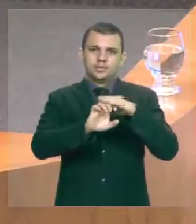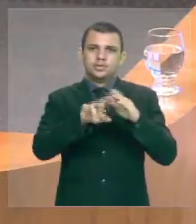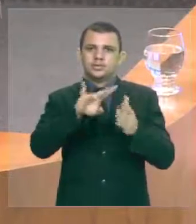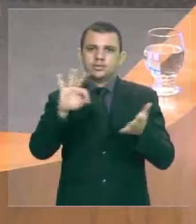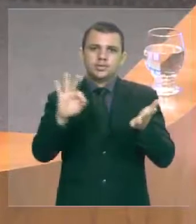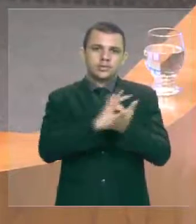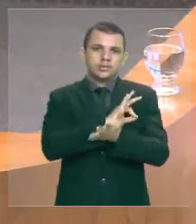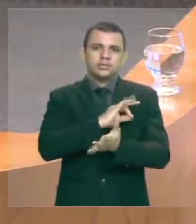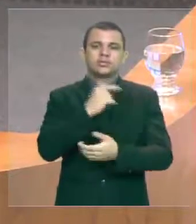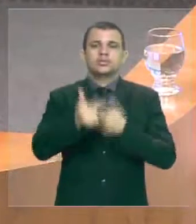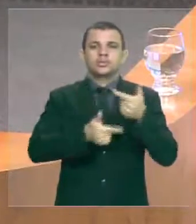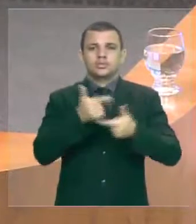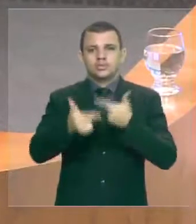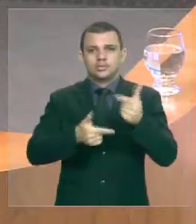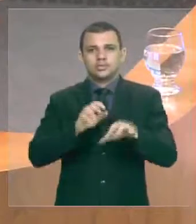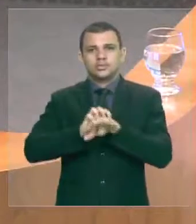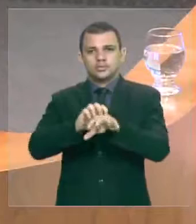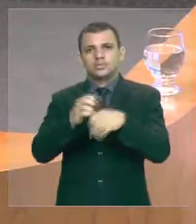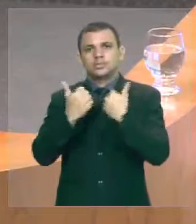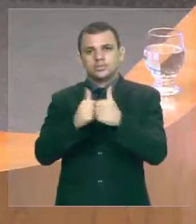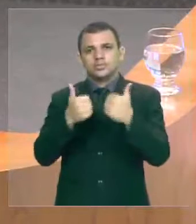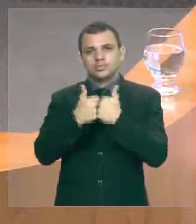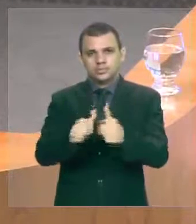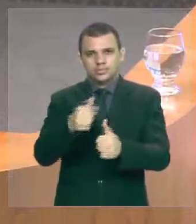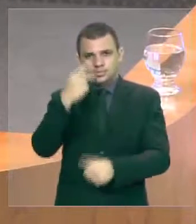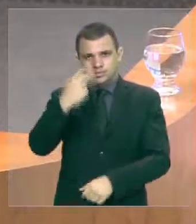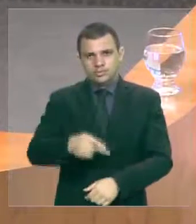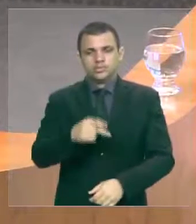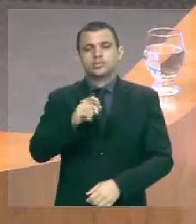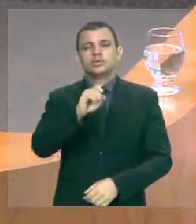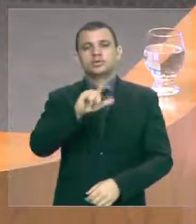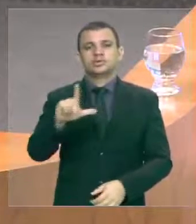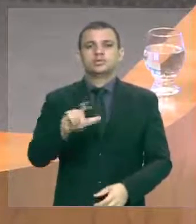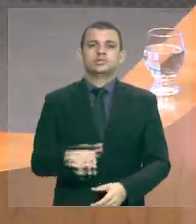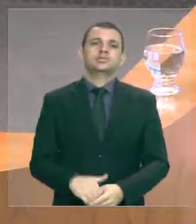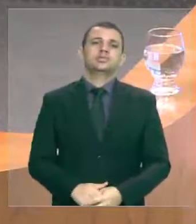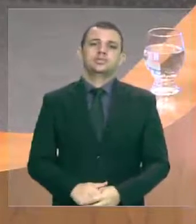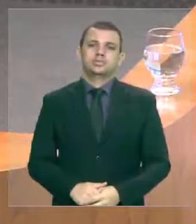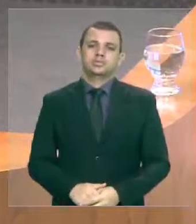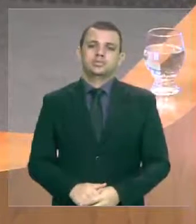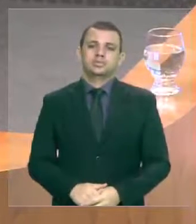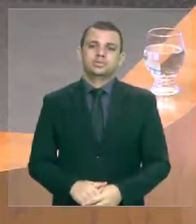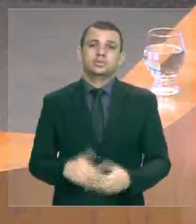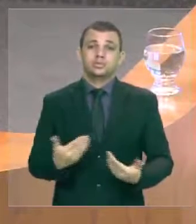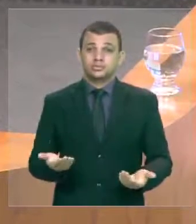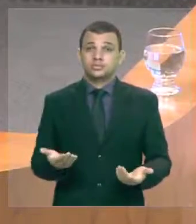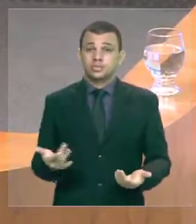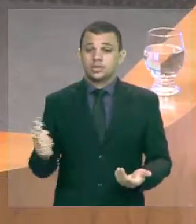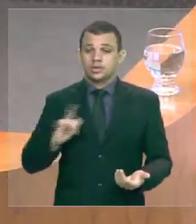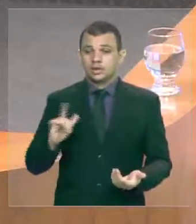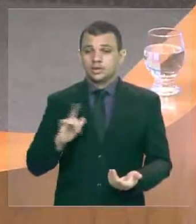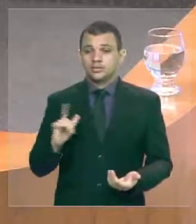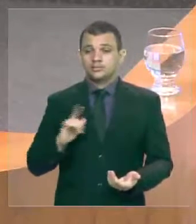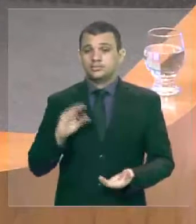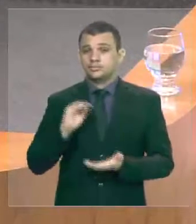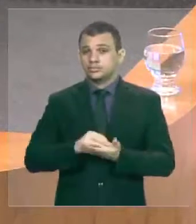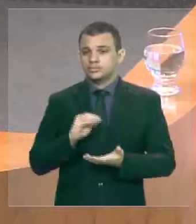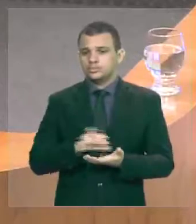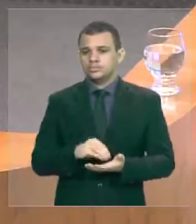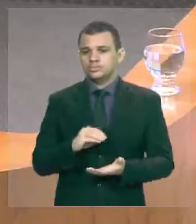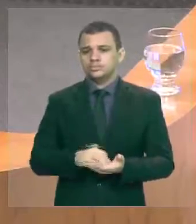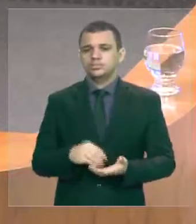contratação do serviço de transporte público da capital. Por absoluta falta de consistência